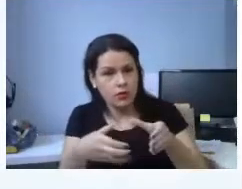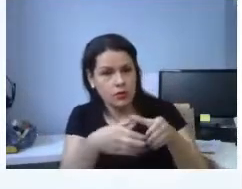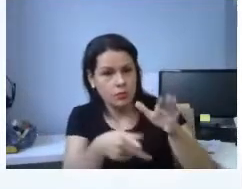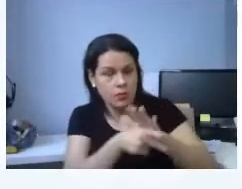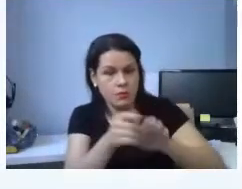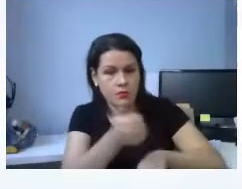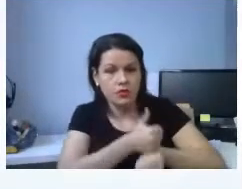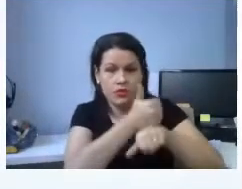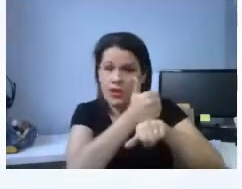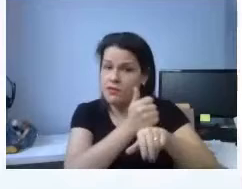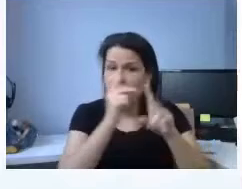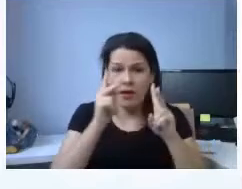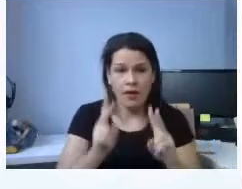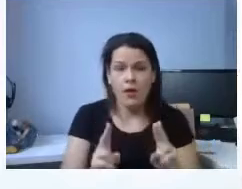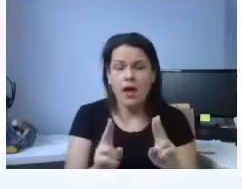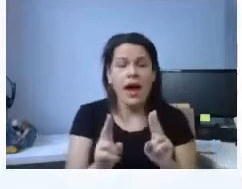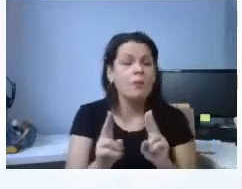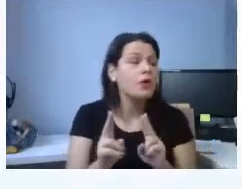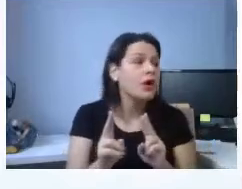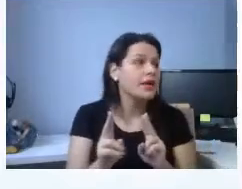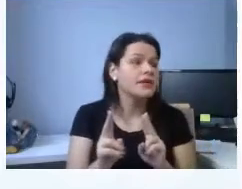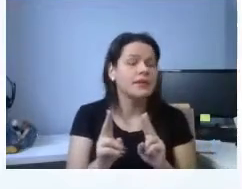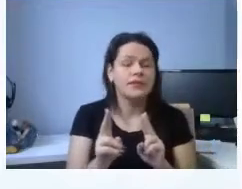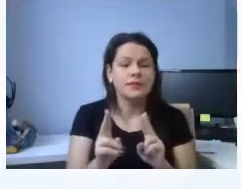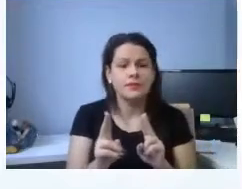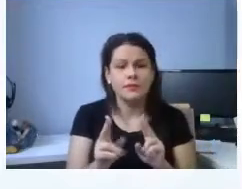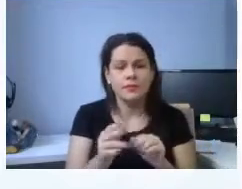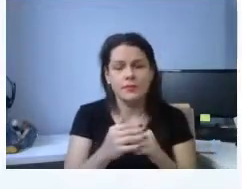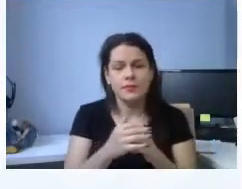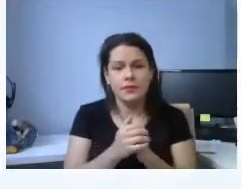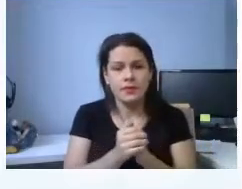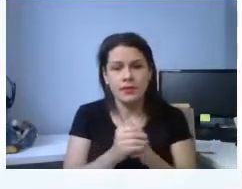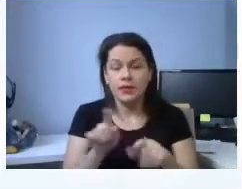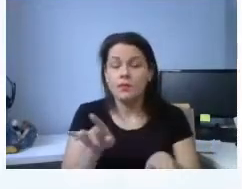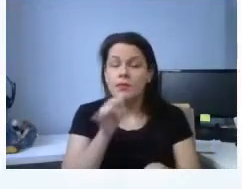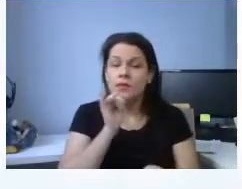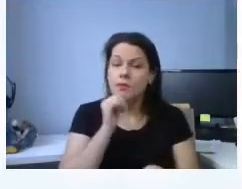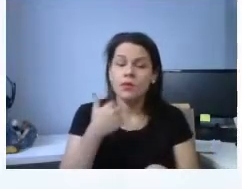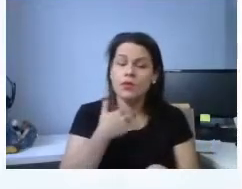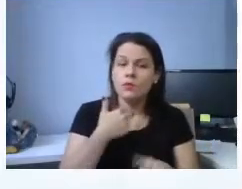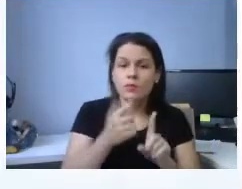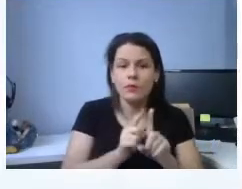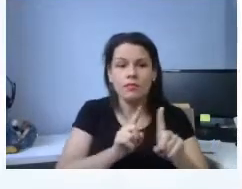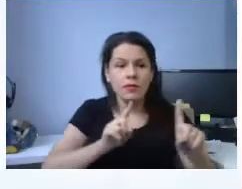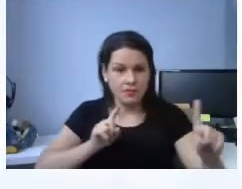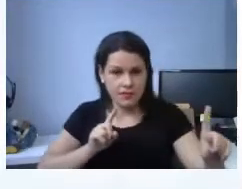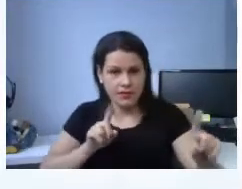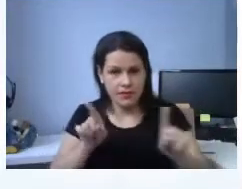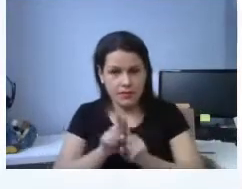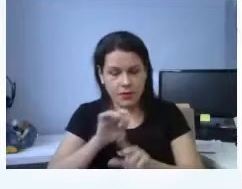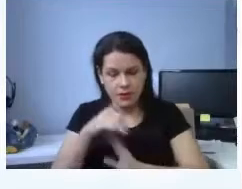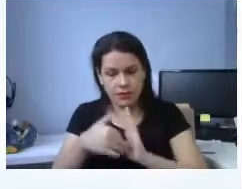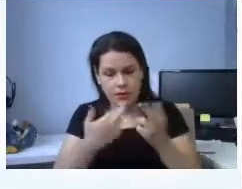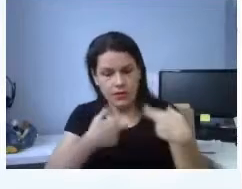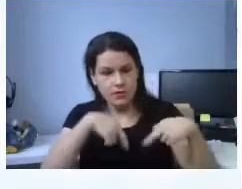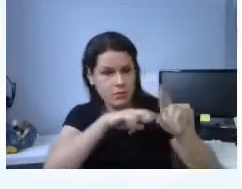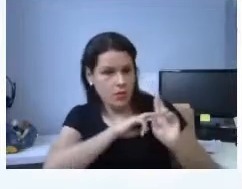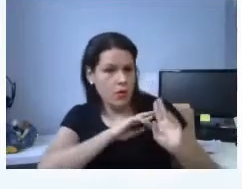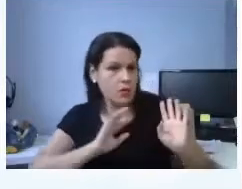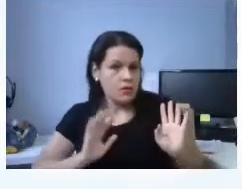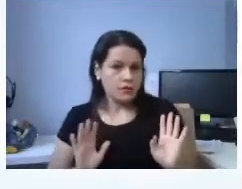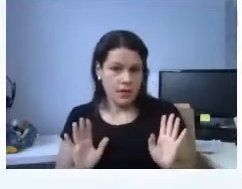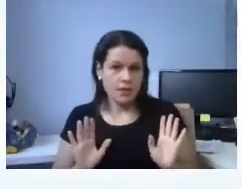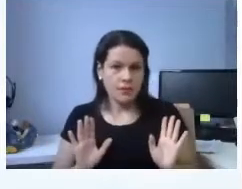é mantida. Não há como se afastar, por exemplo, essa responsabilidade no caso